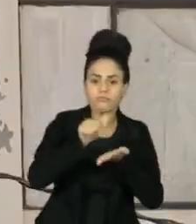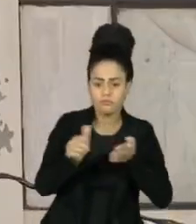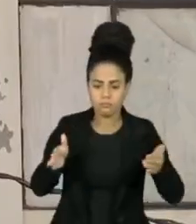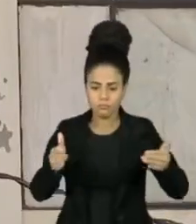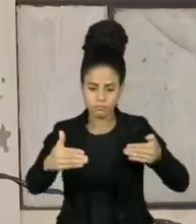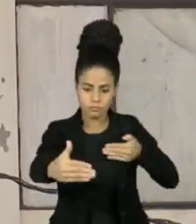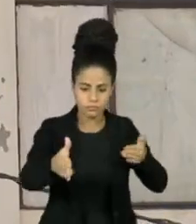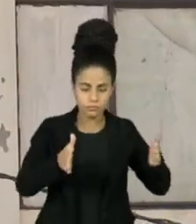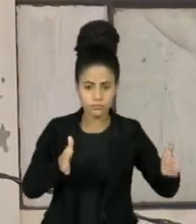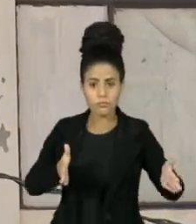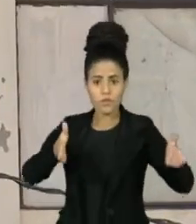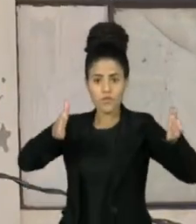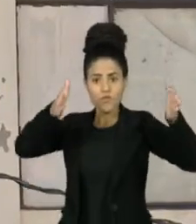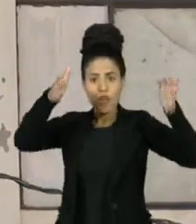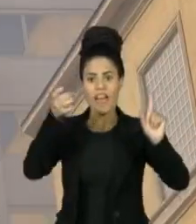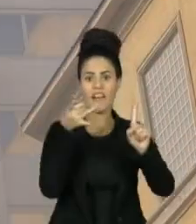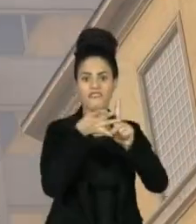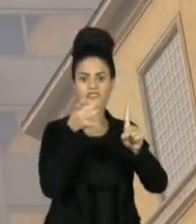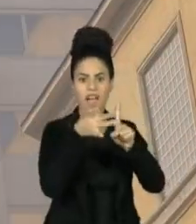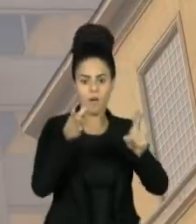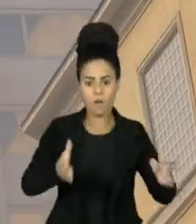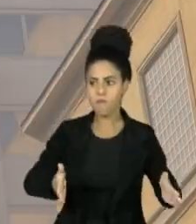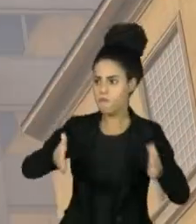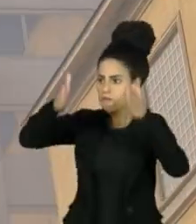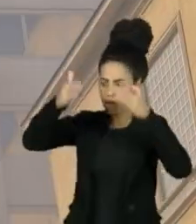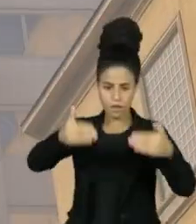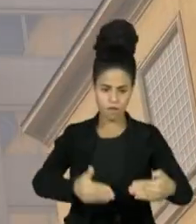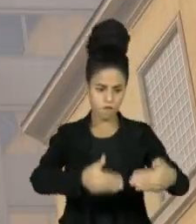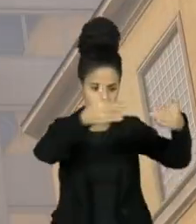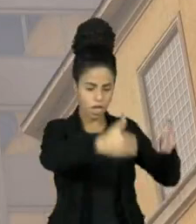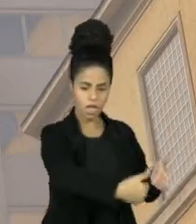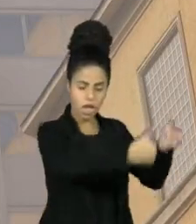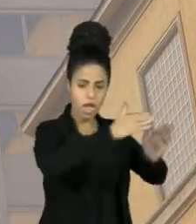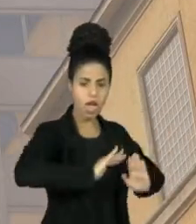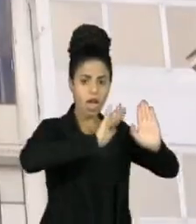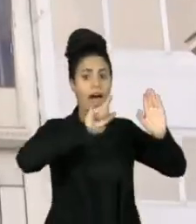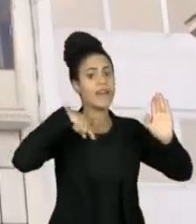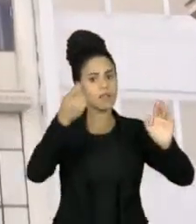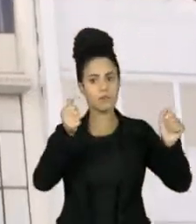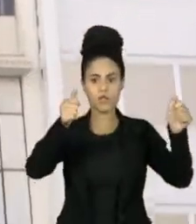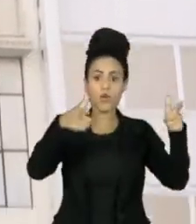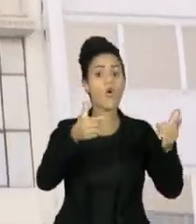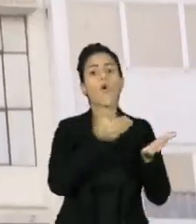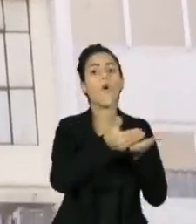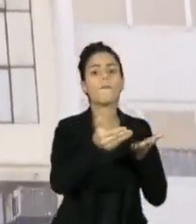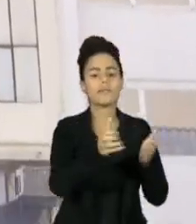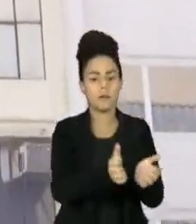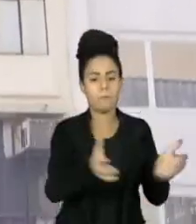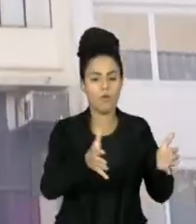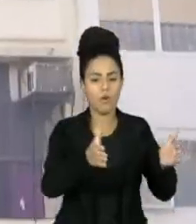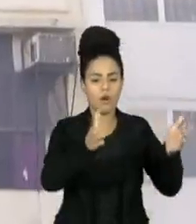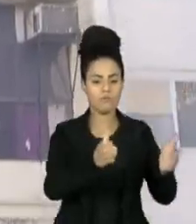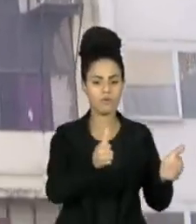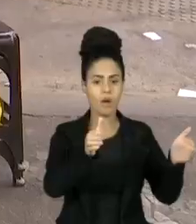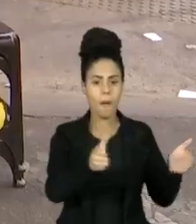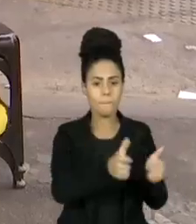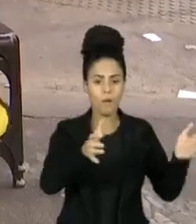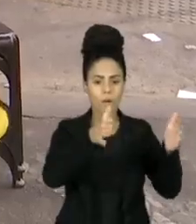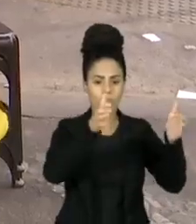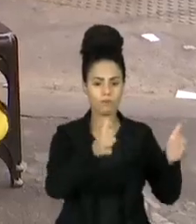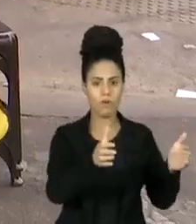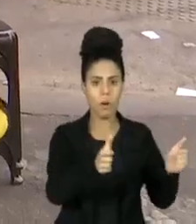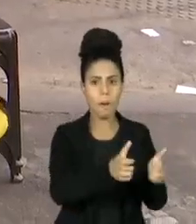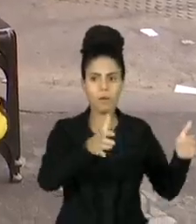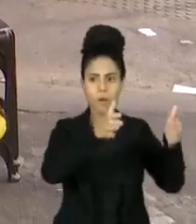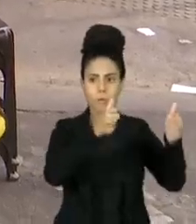com placas de aço entre os andares. Só depois ele começa a ser demolido, processo que deve demorar alguns meses.